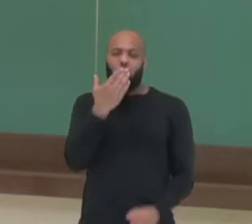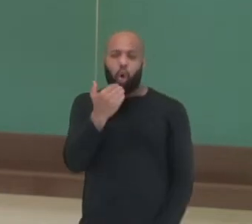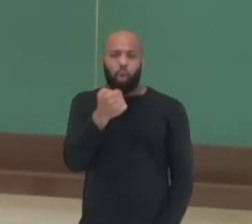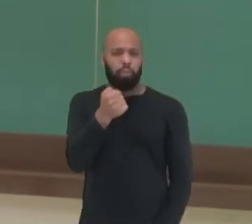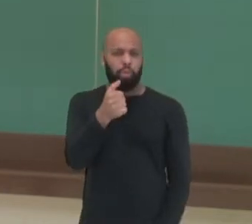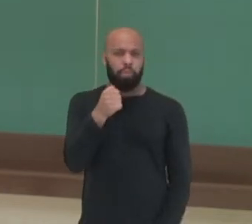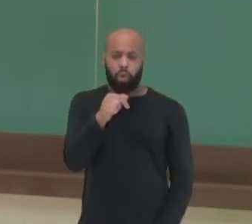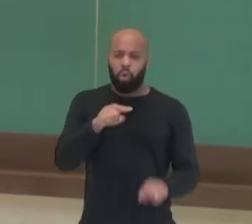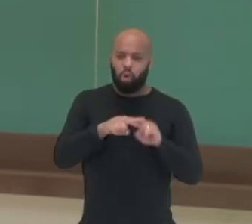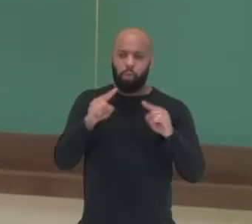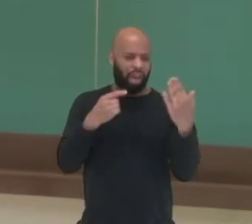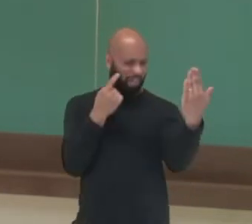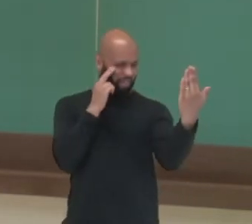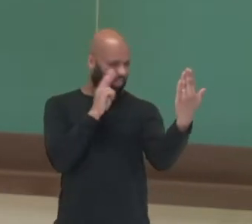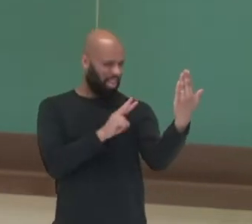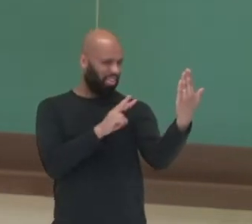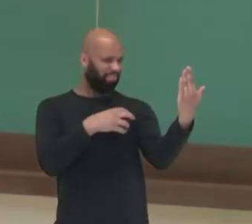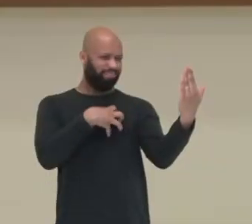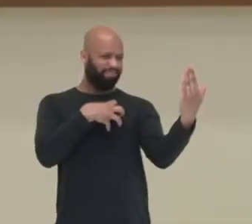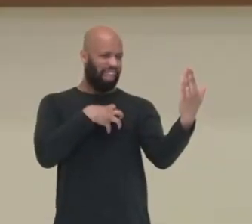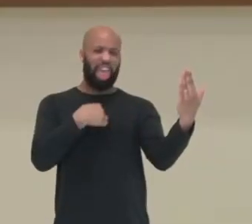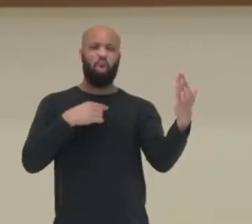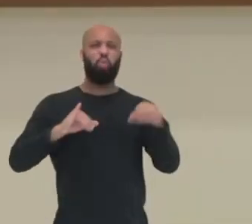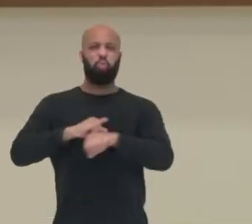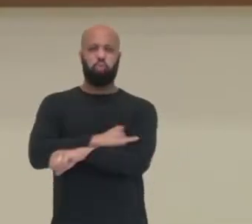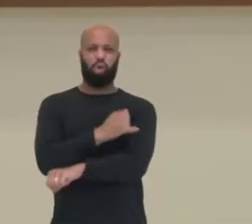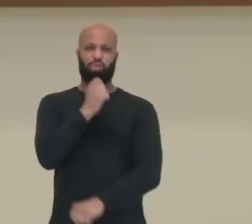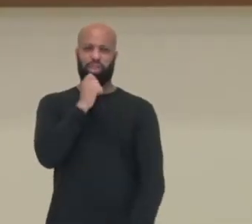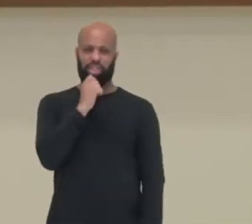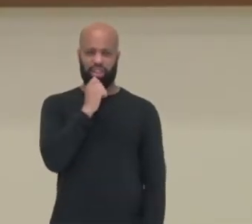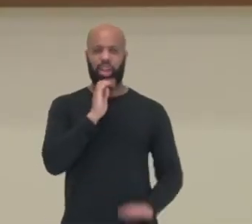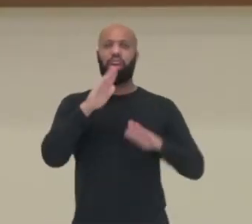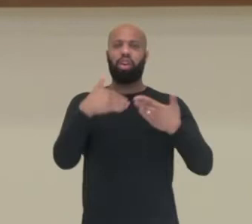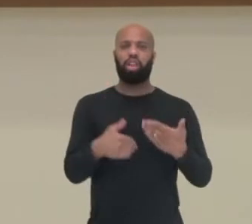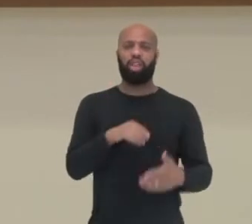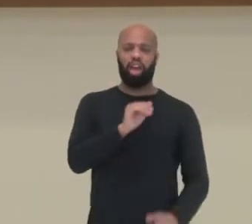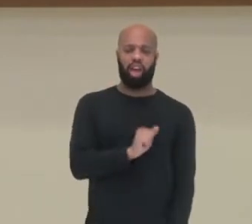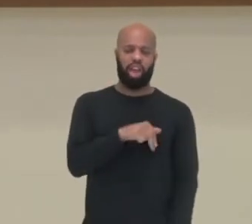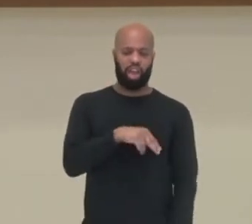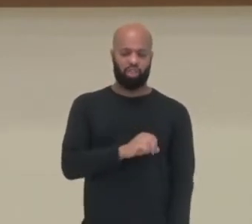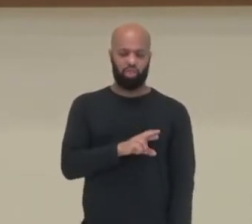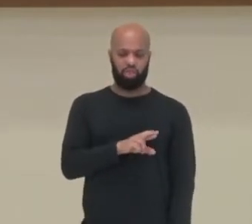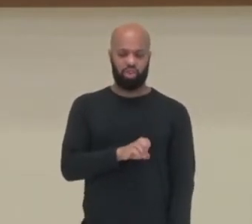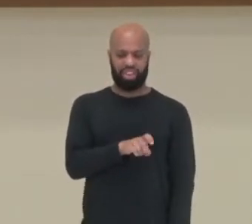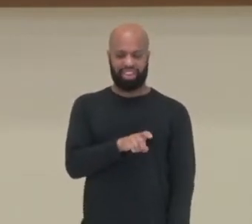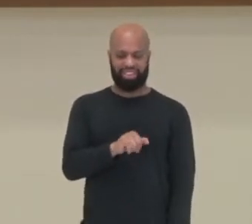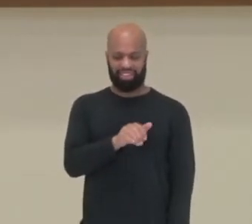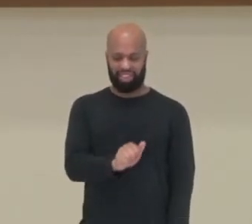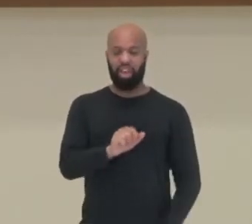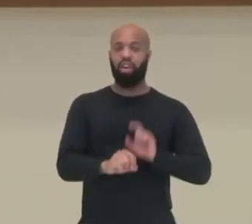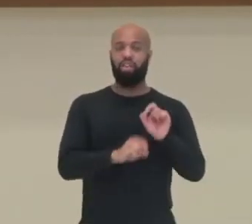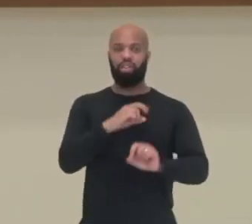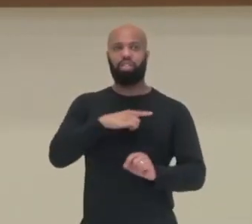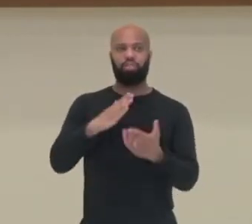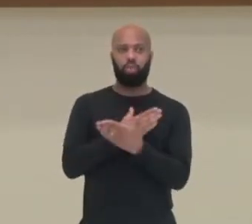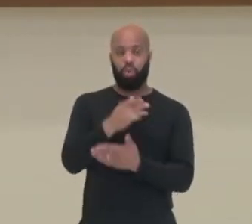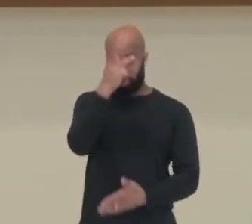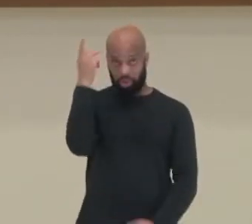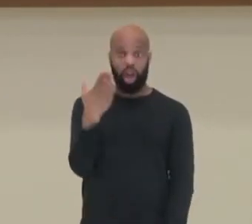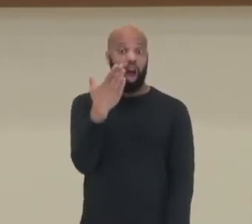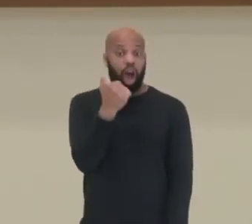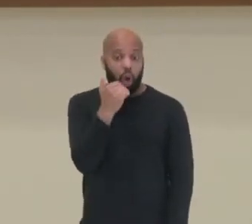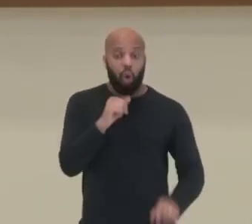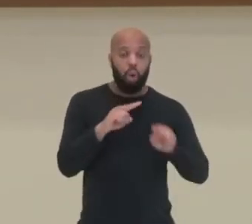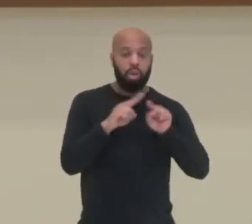se acha acima do peso. Então, a anorexia são aquelas pessoas em que às vezes elas se alimentam